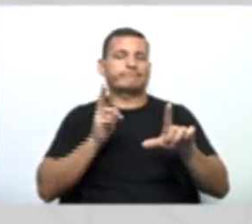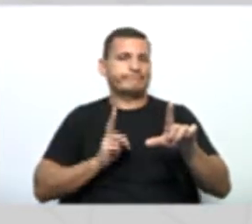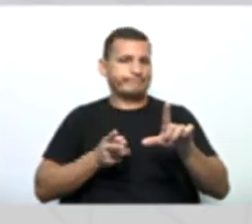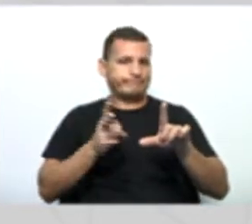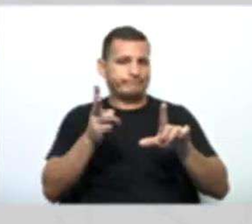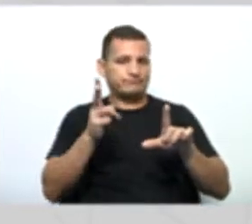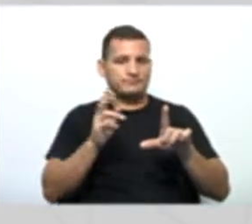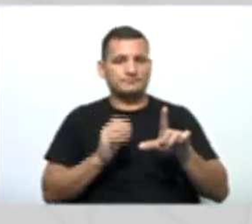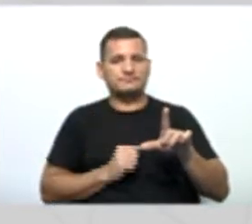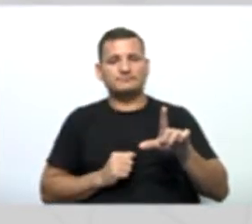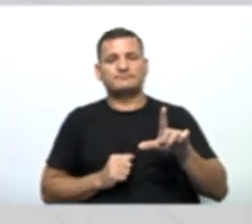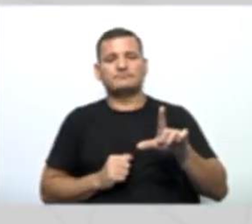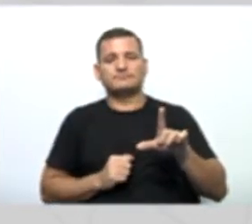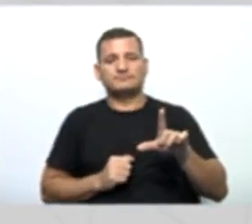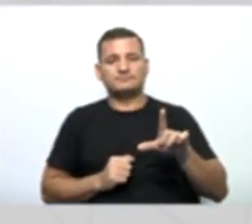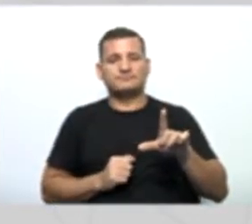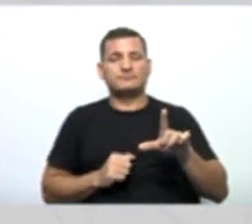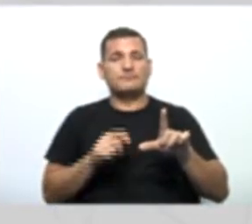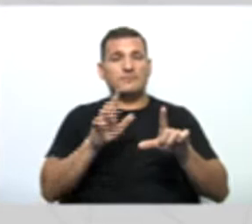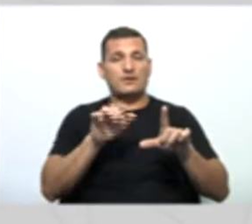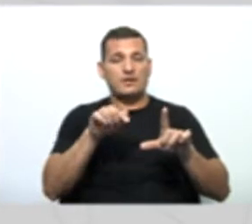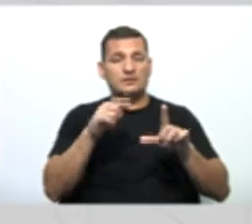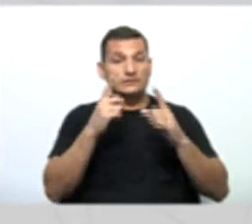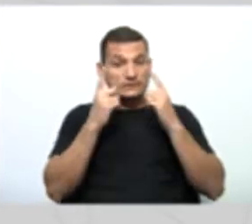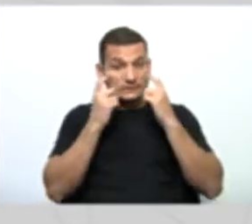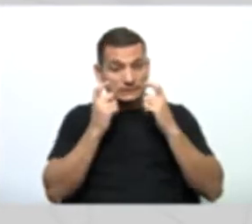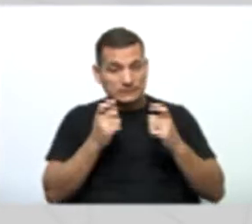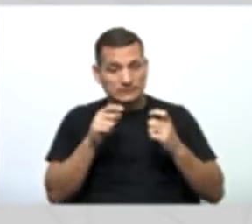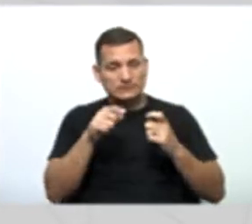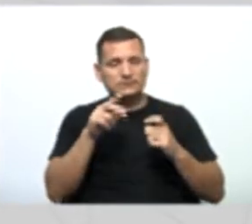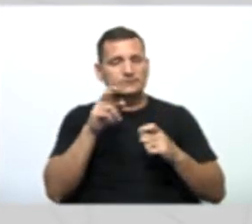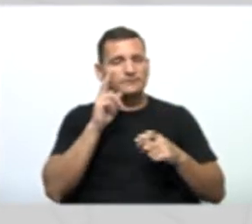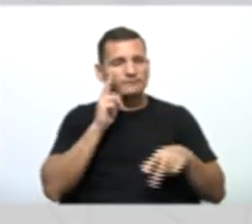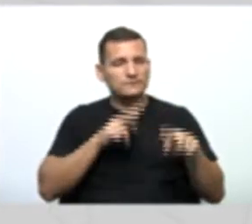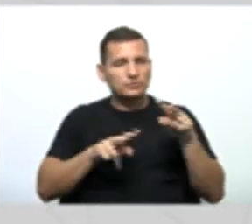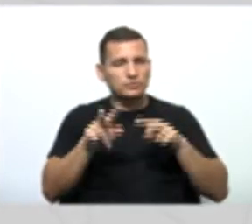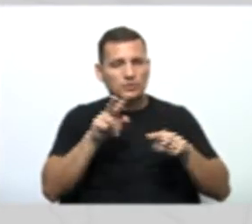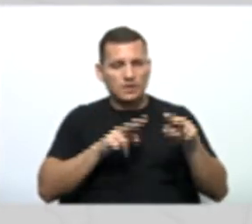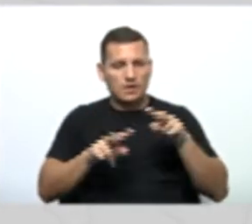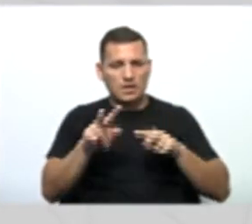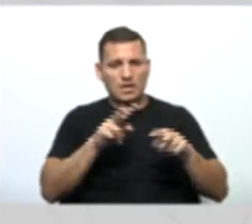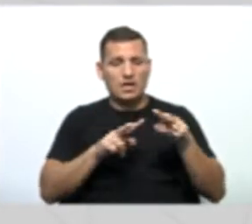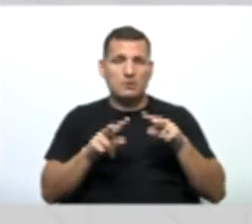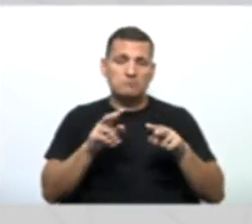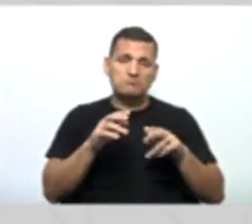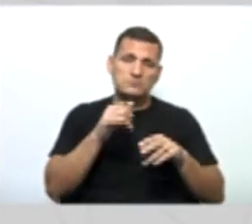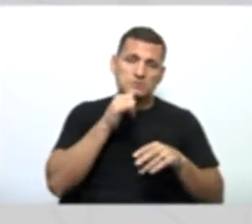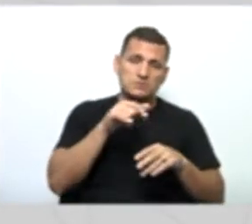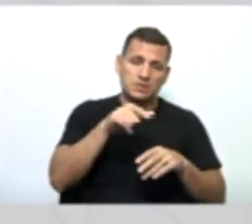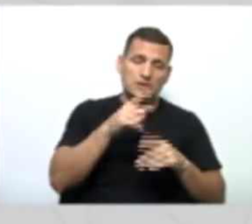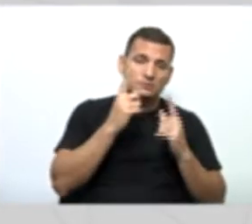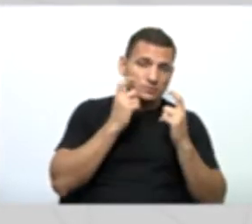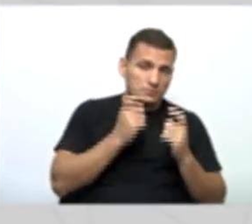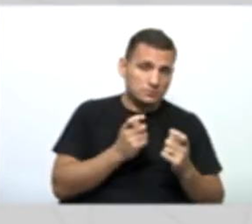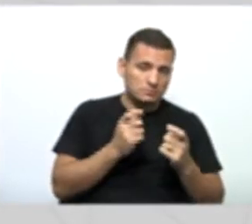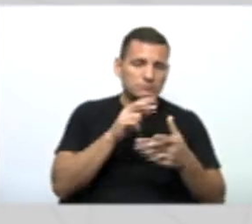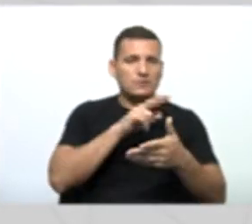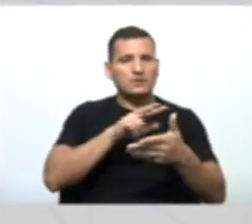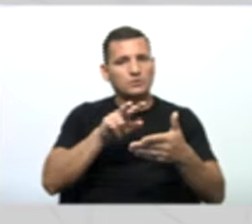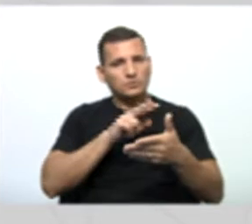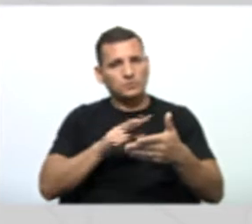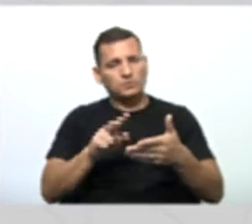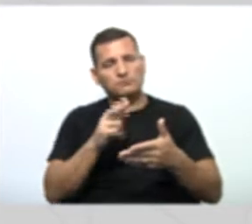Não submeter o interesse visual de uma página. Se ela for interessante, sua leitura será